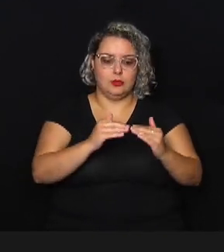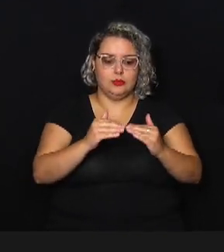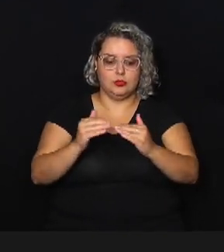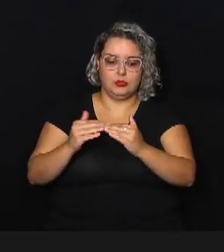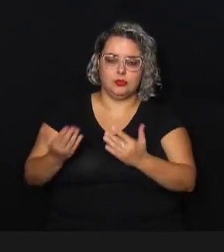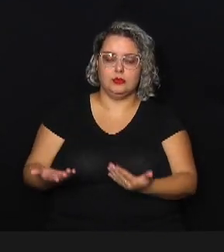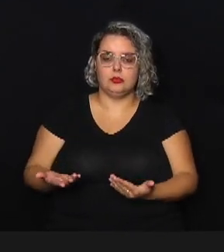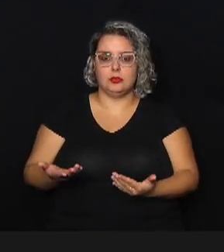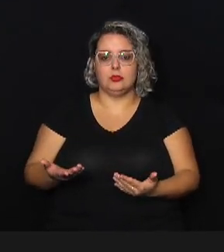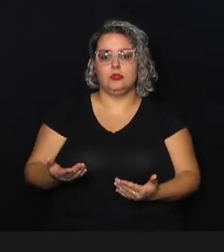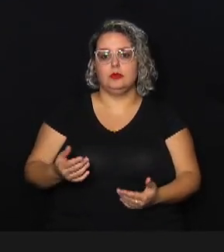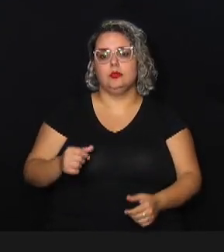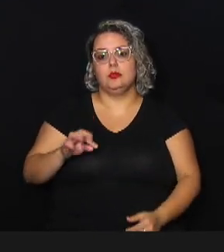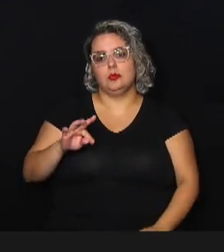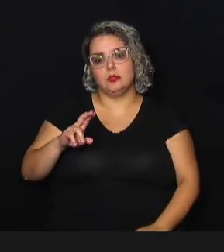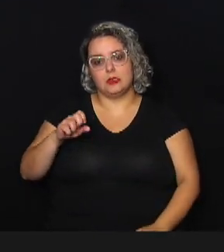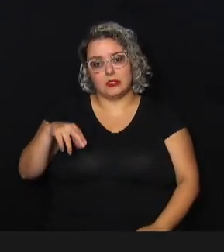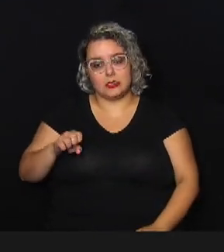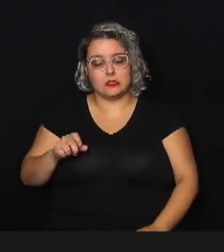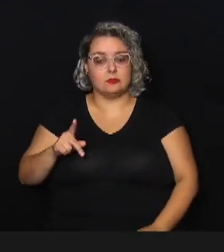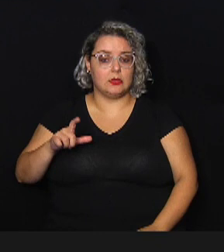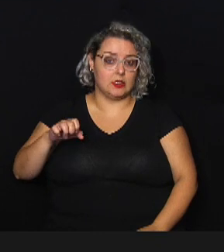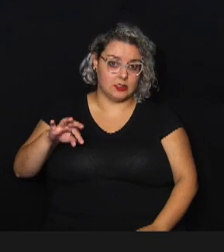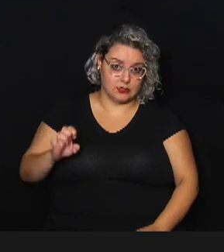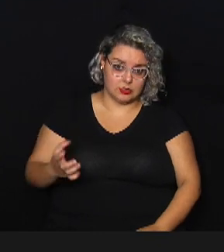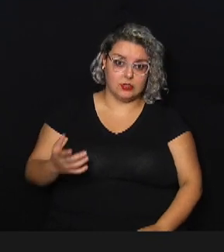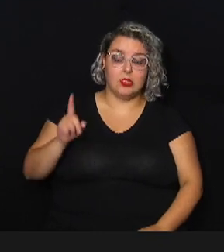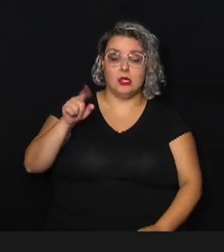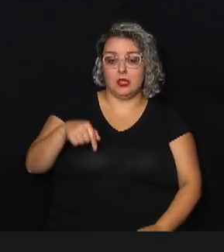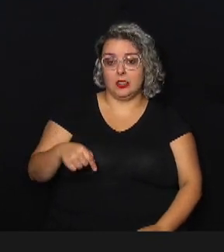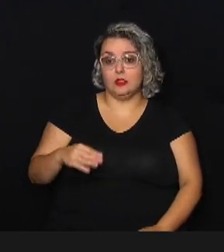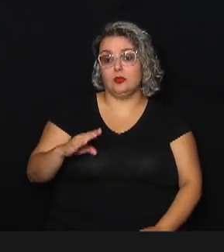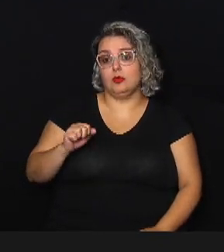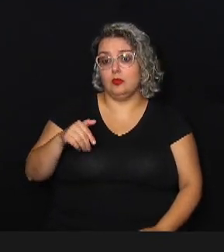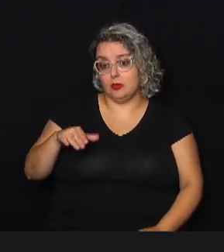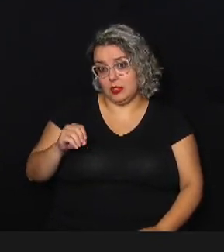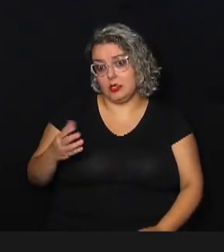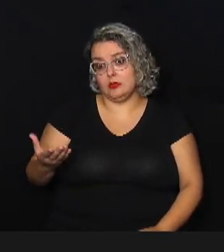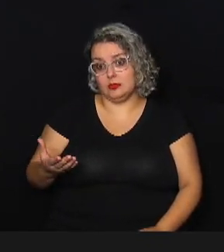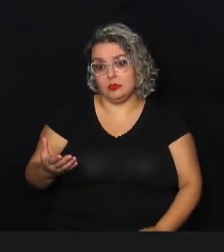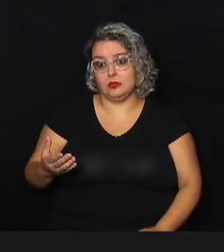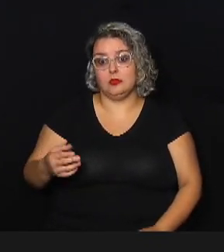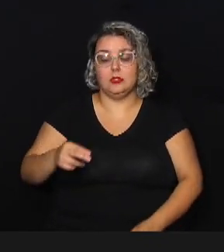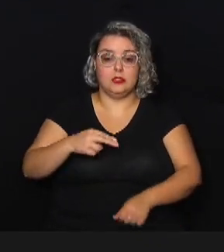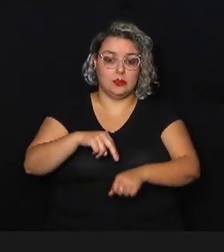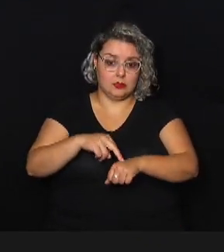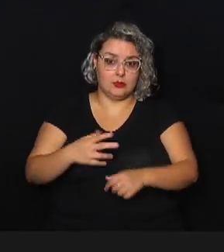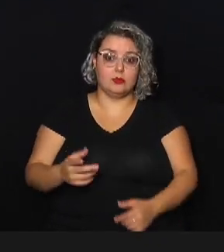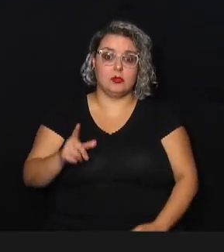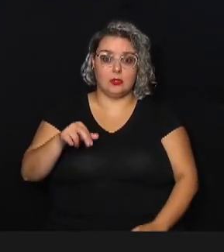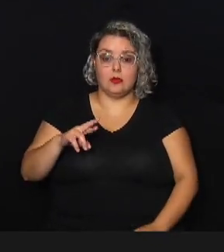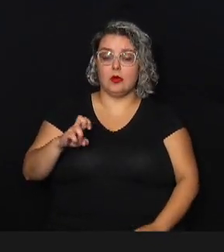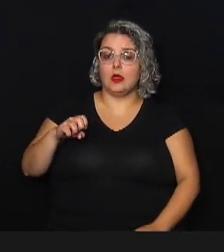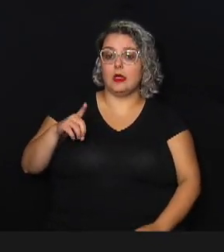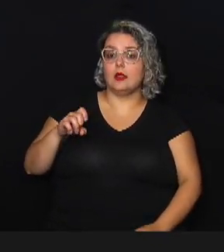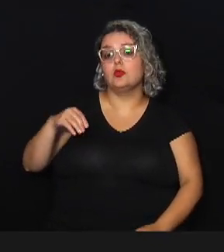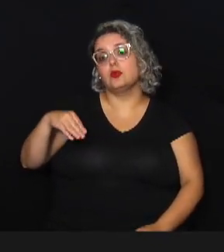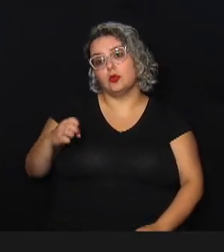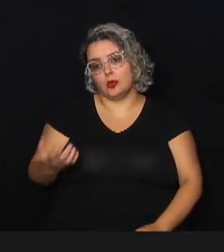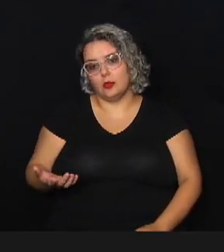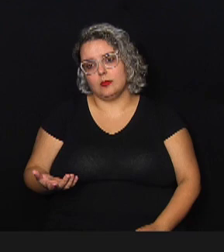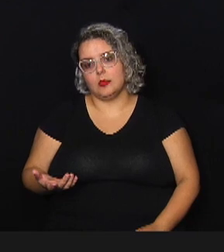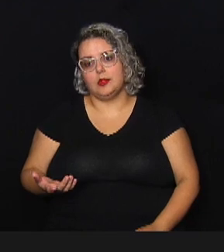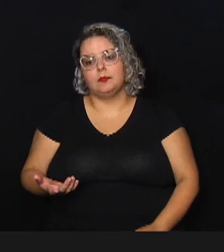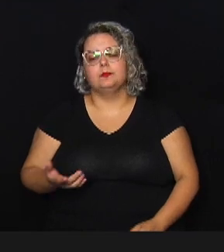de medula, e esse dado vai ser armazenado no Banco Nacional de Medula Óssea, que é o REDOME, que é o Registro de Doador de Medula